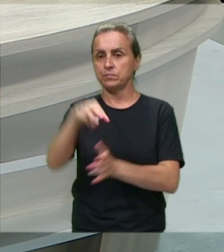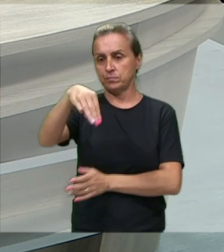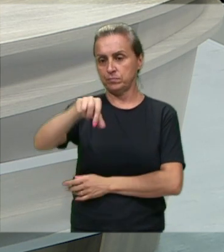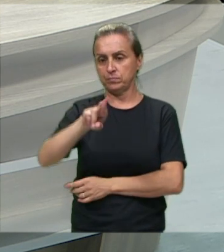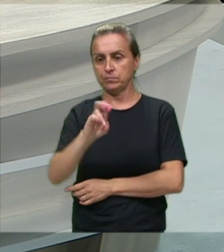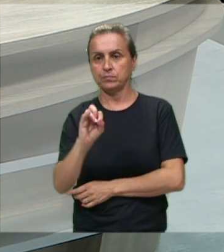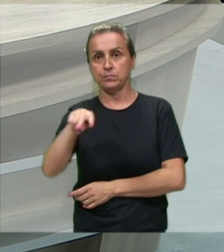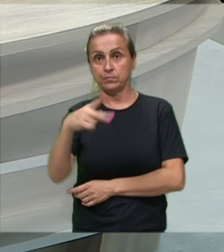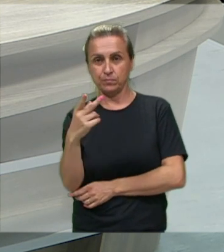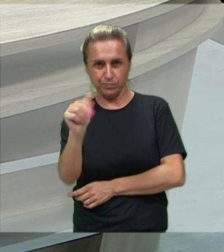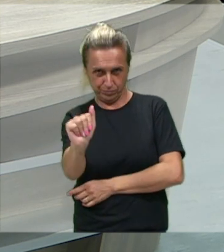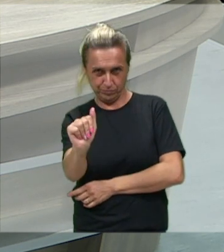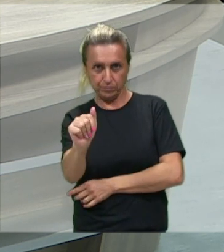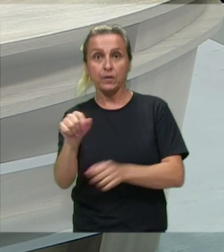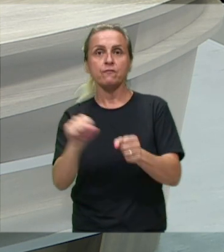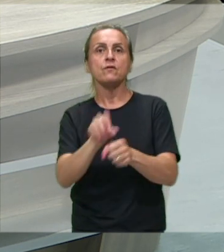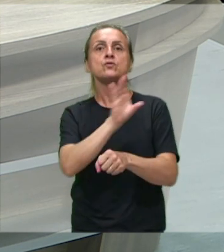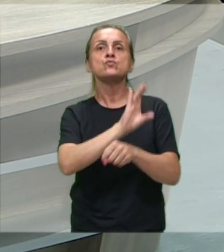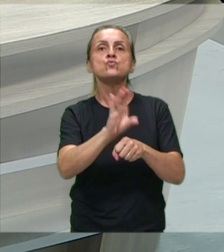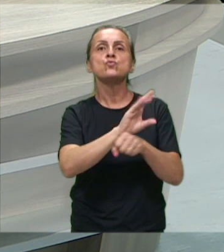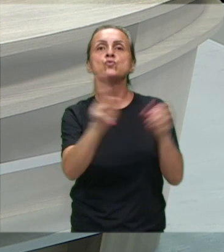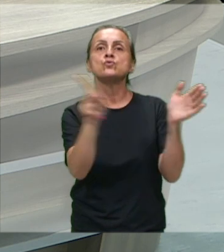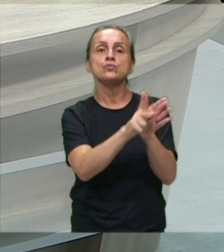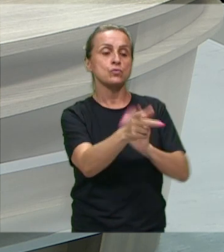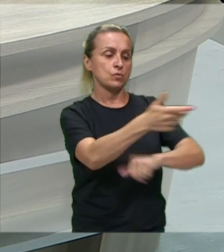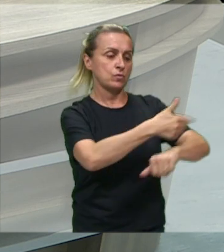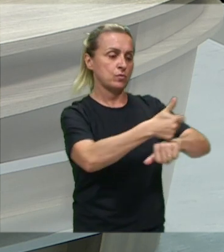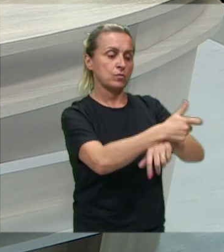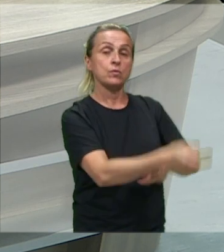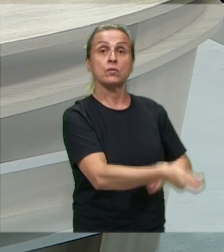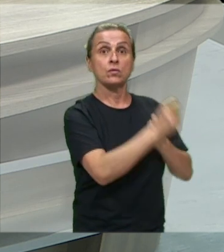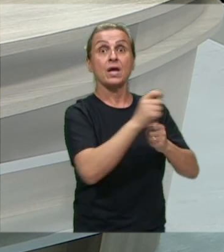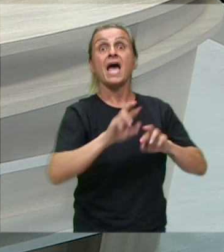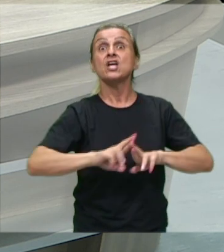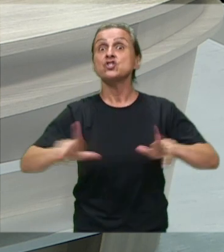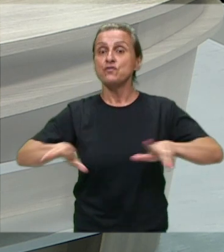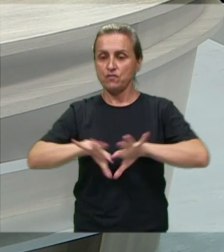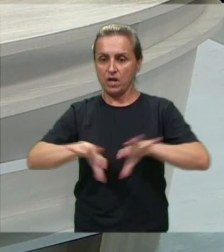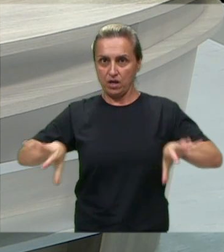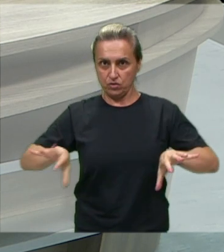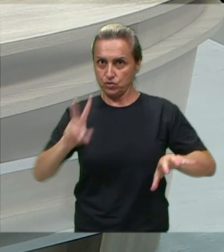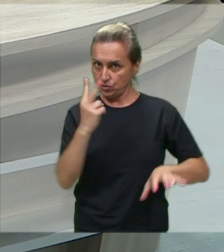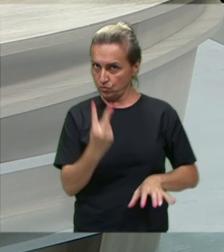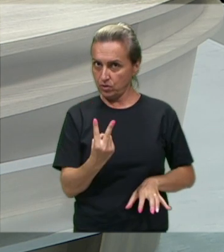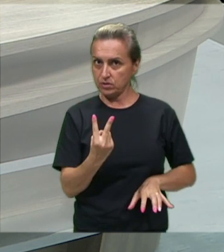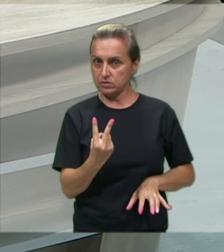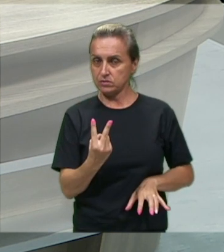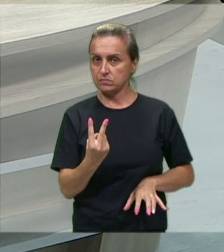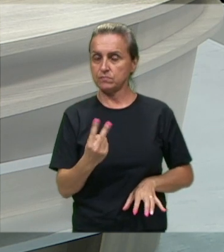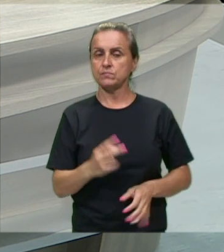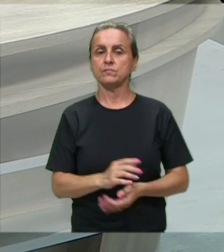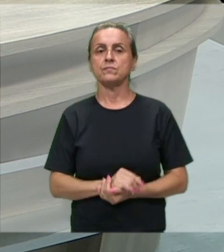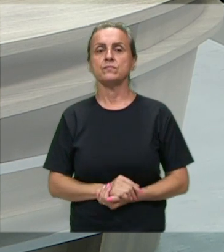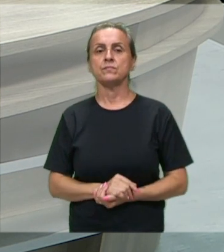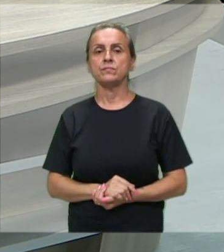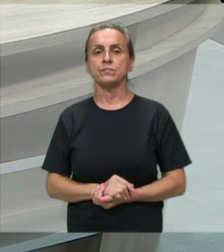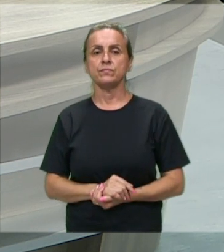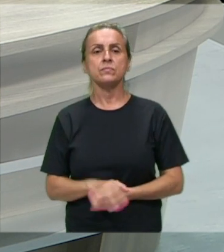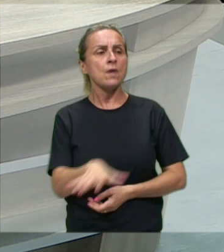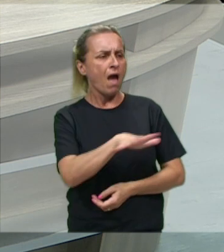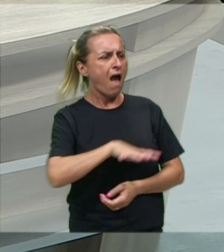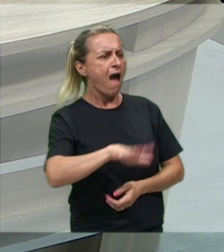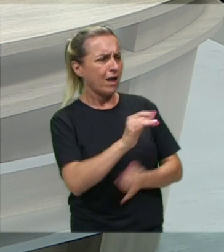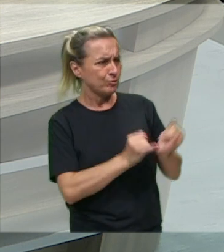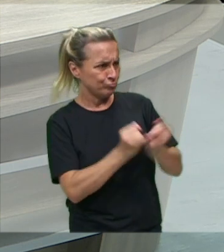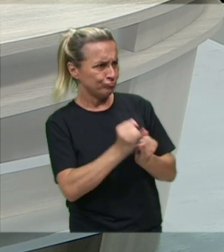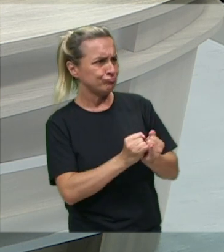especialidade dos pescadores, né, são diferenciados. O que a gente quer ver dentro dessa... Sim, porque a área da indústria é muito grande